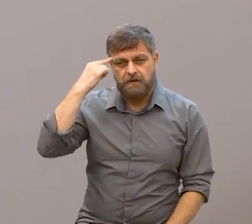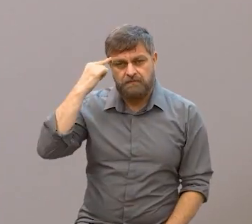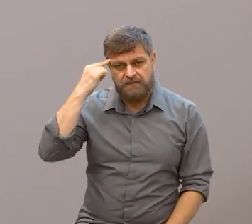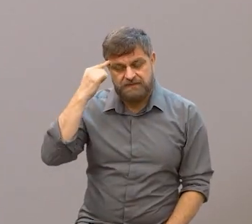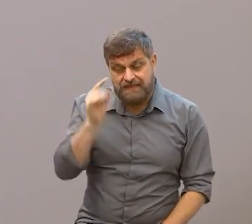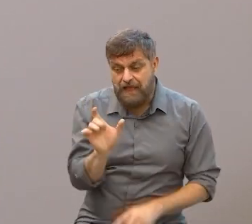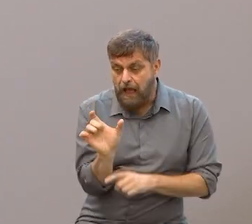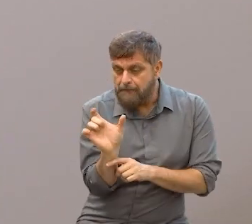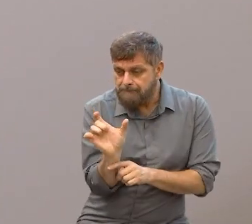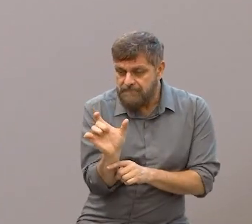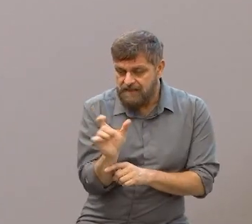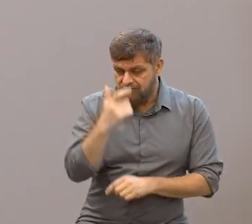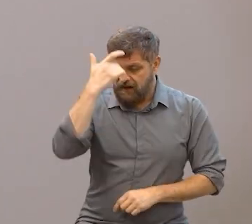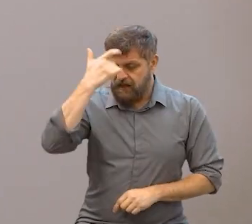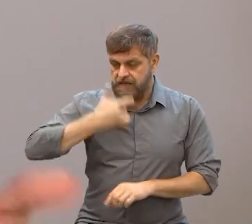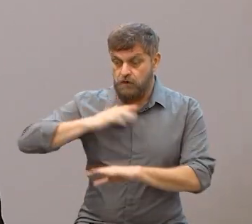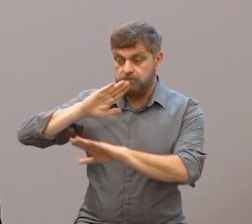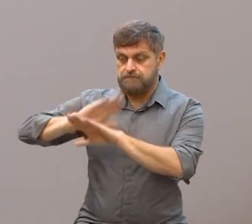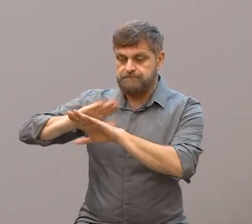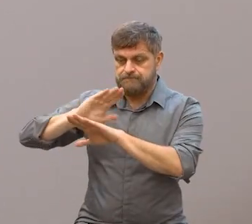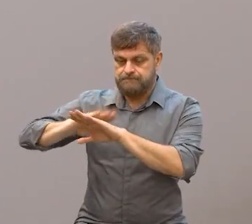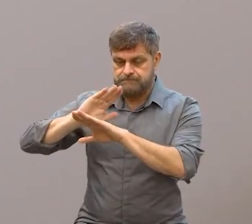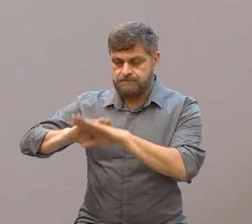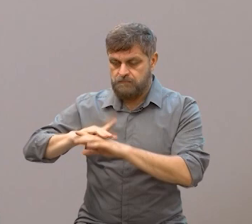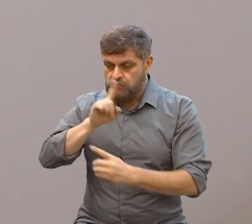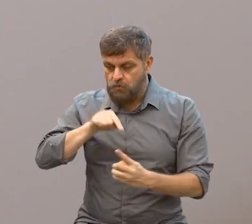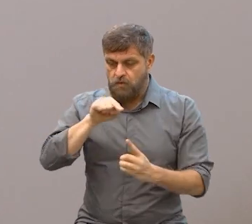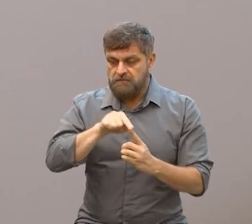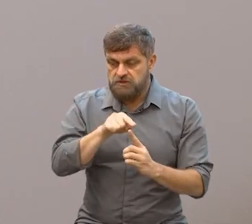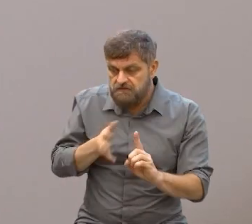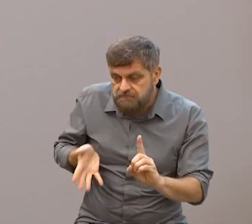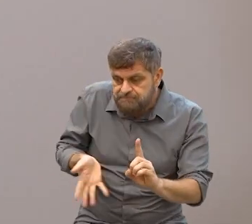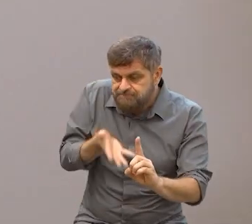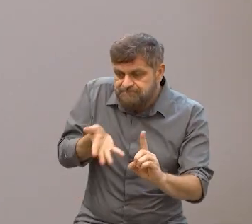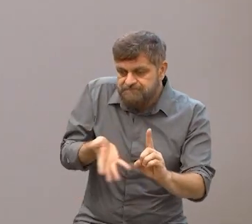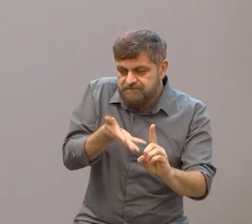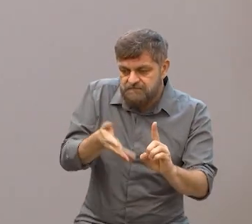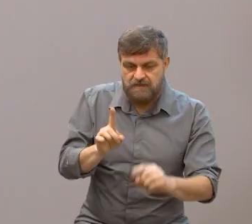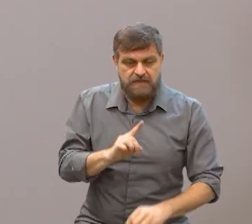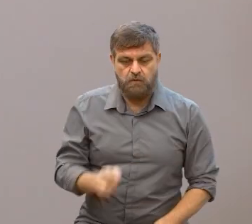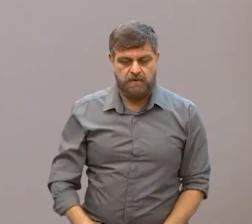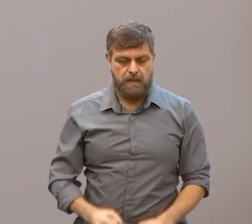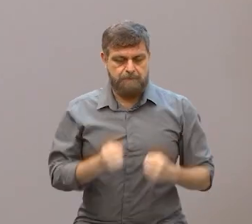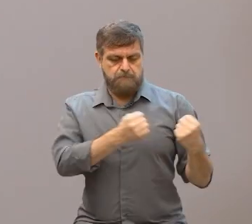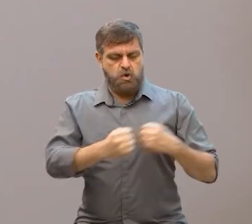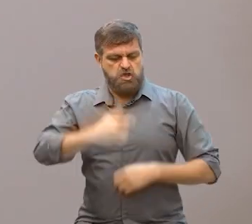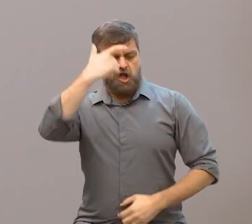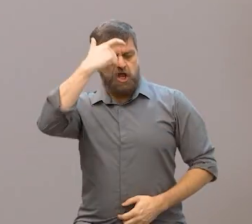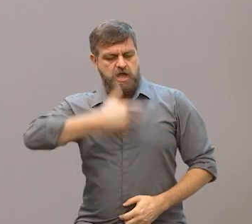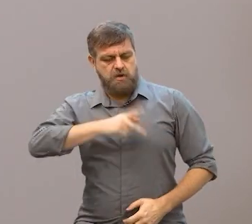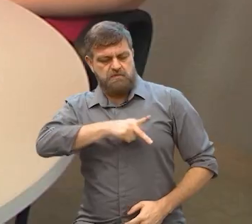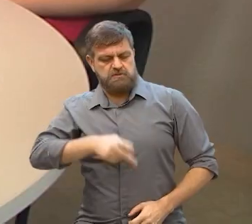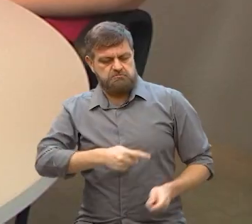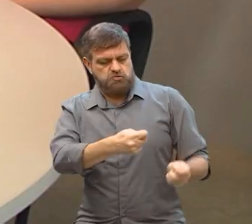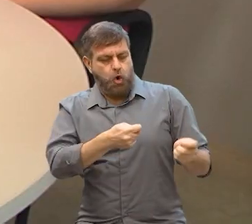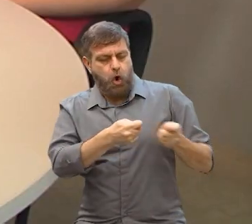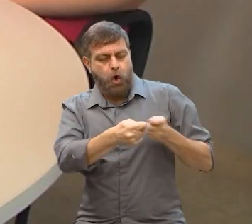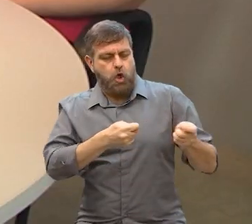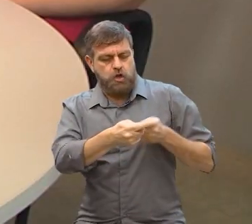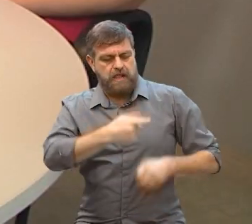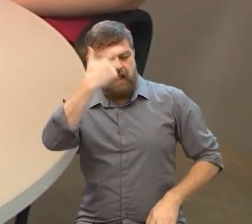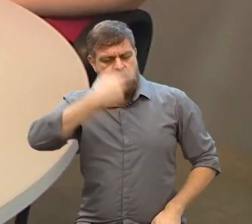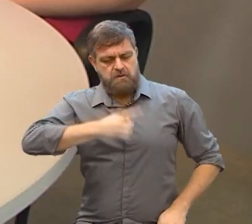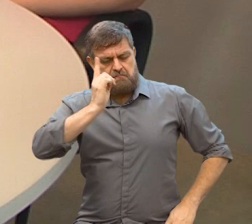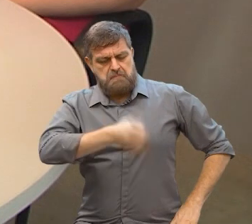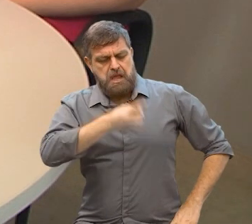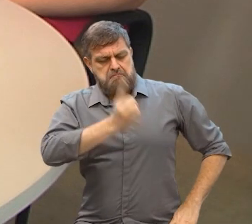da palavra, de autoria. É aquele que desperta, que cria alguma coisa. E não usar a autoridade de professor para controle. É uma